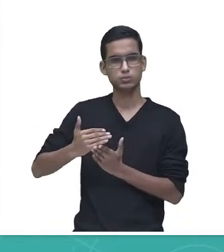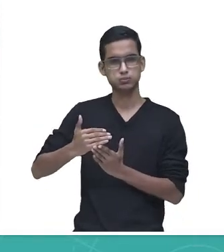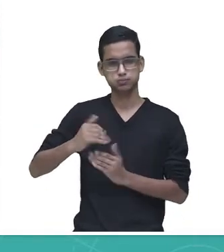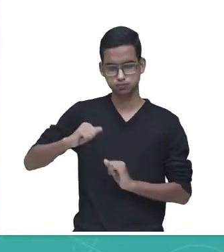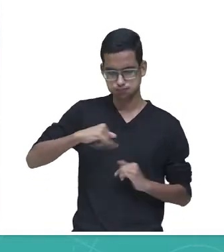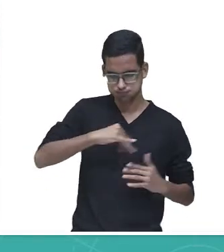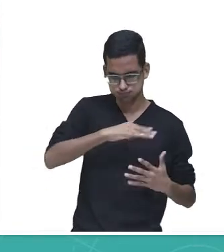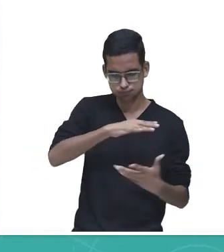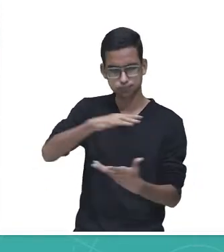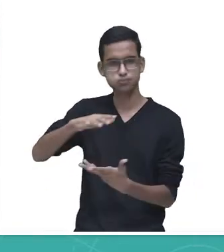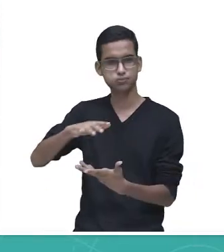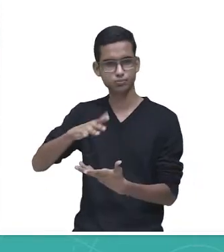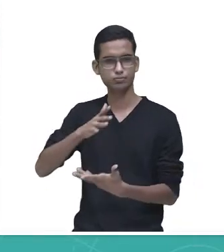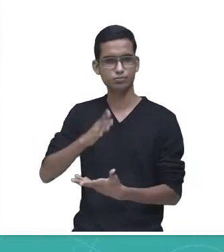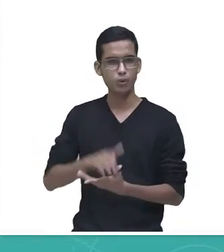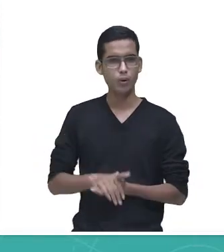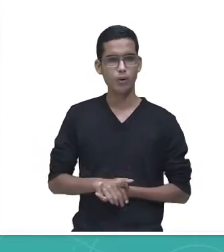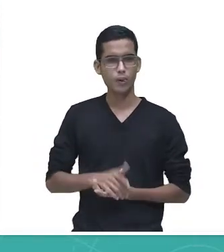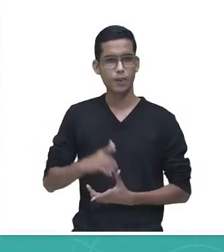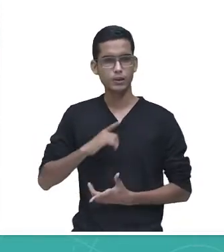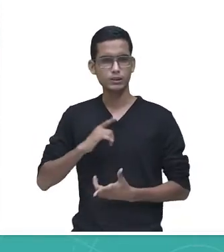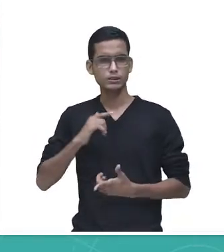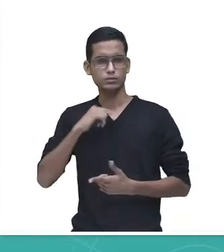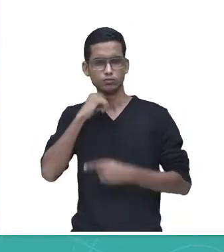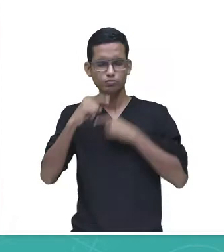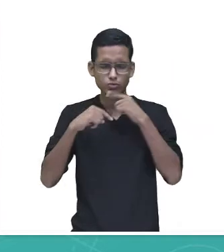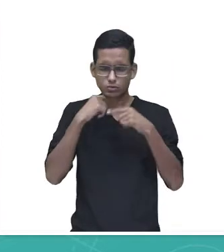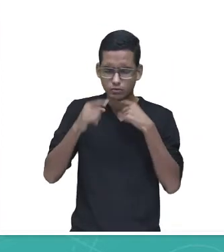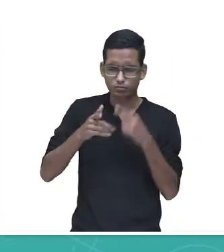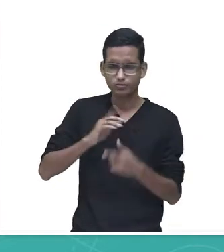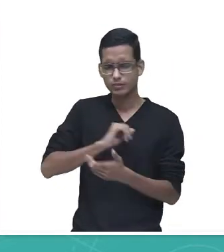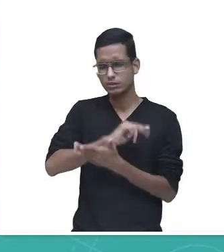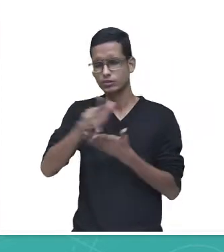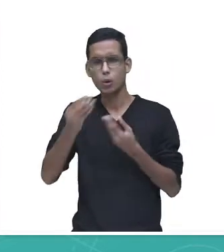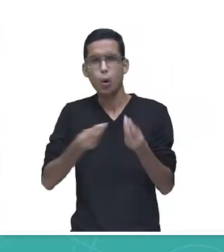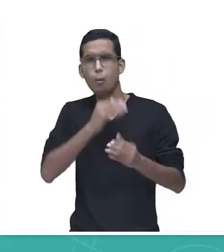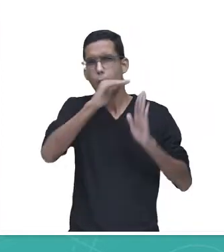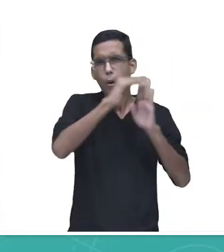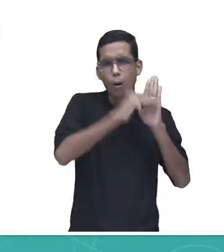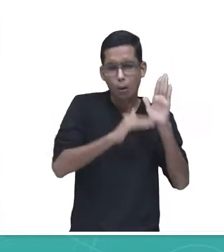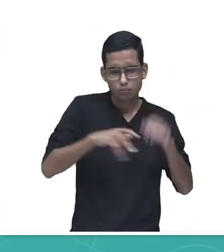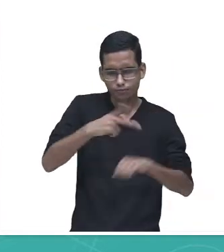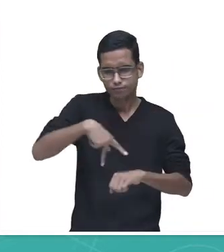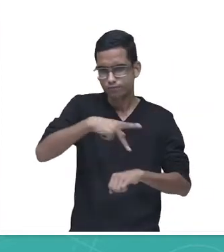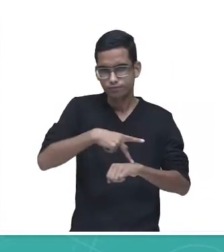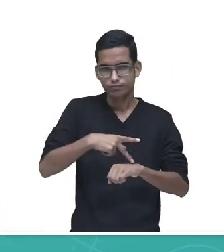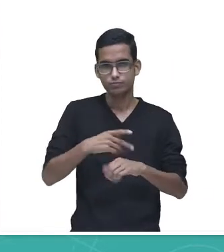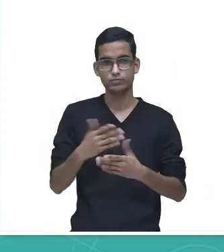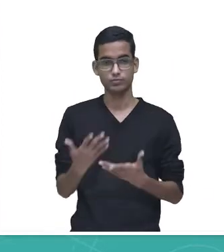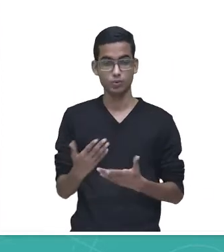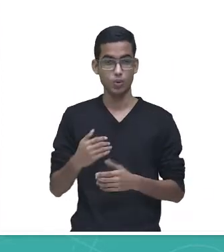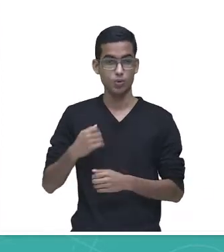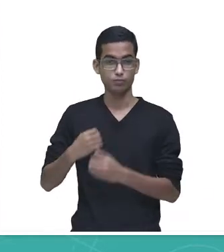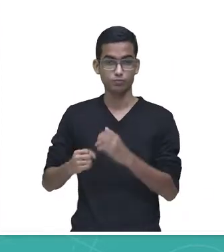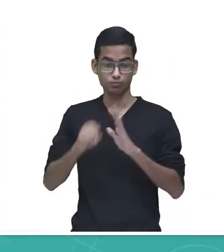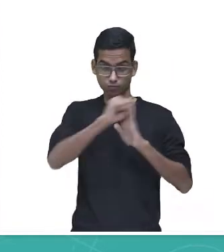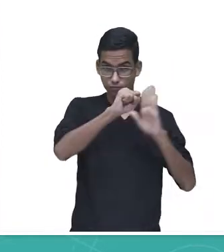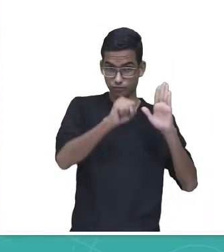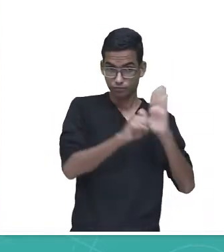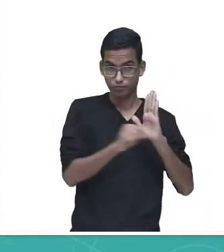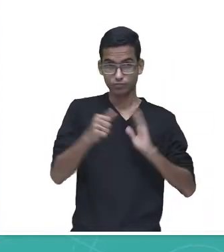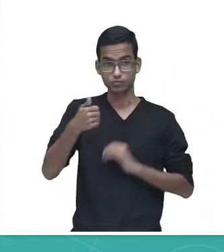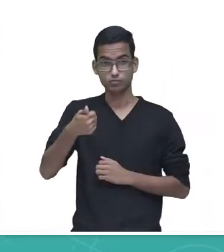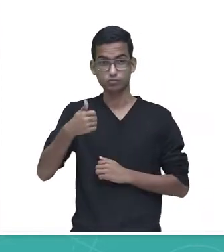muitas dúvidas, como será classificado os países. No século XIX já existia uma maioria de